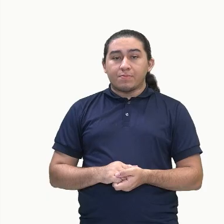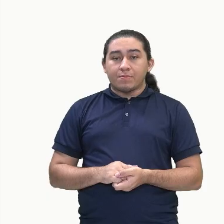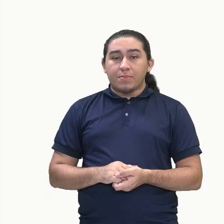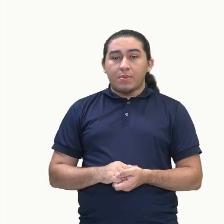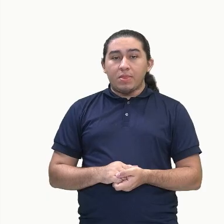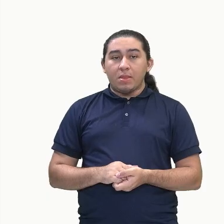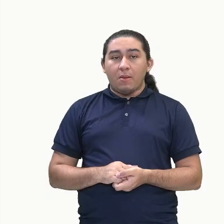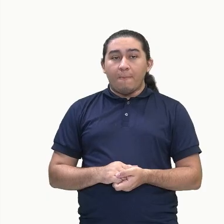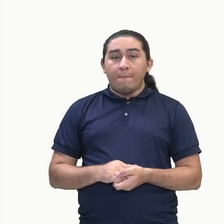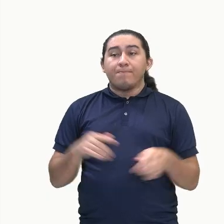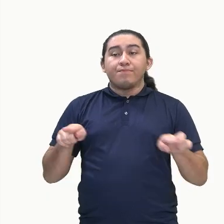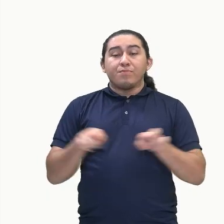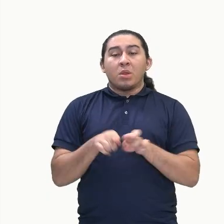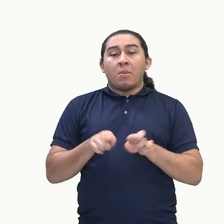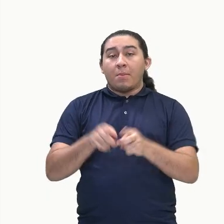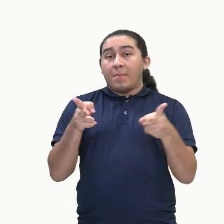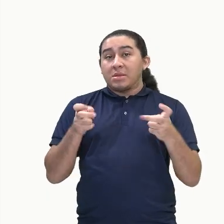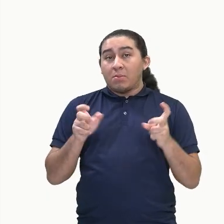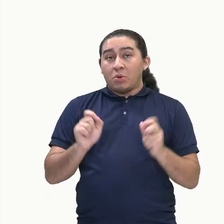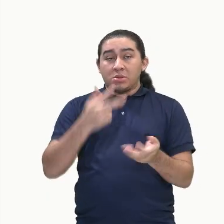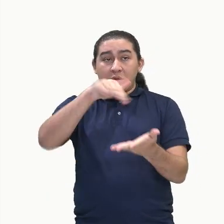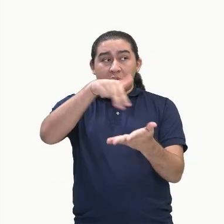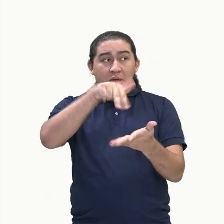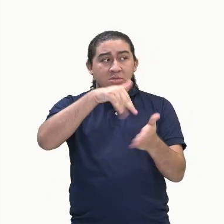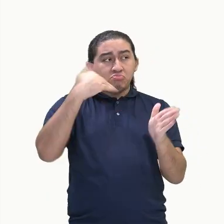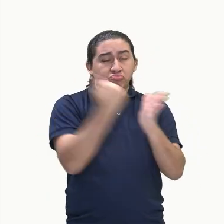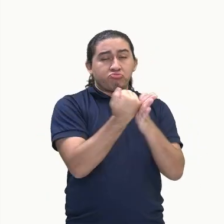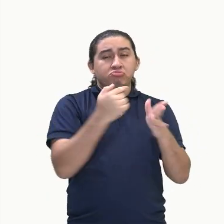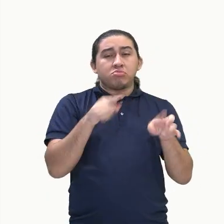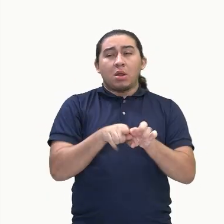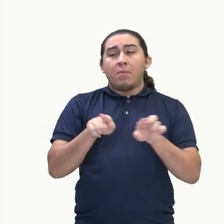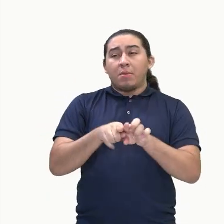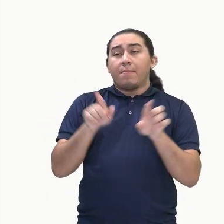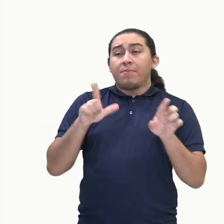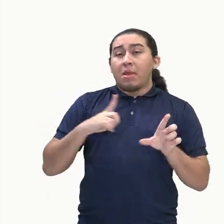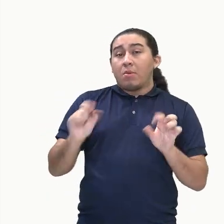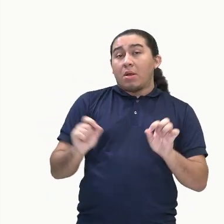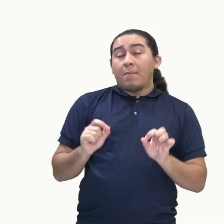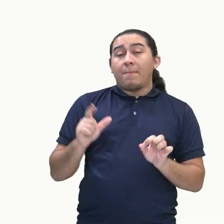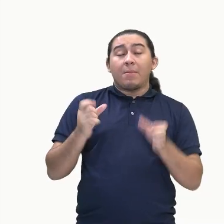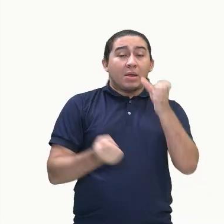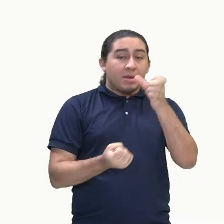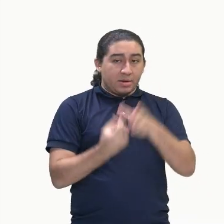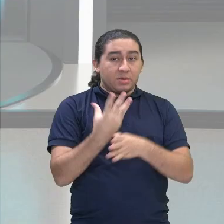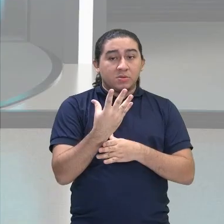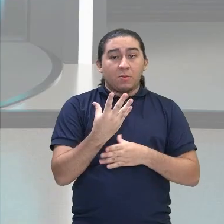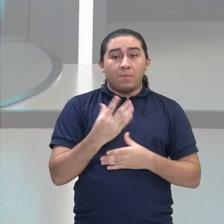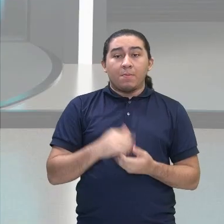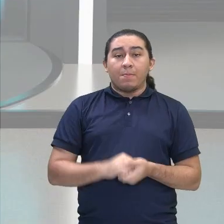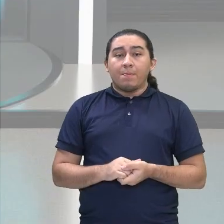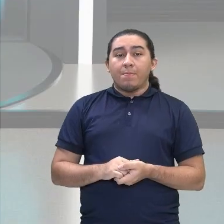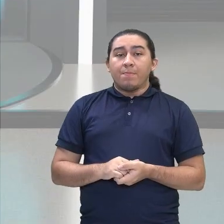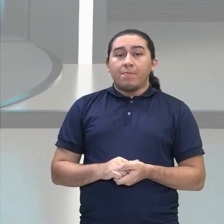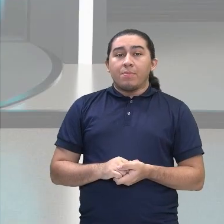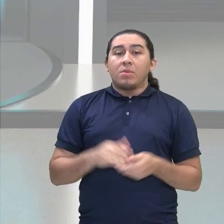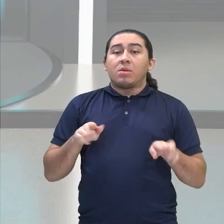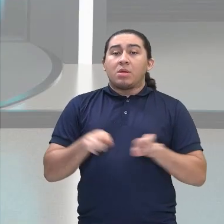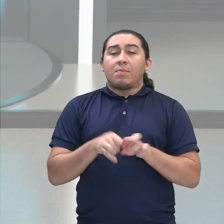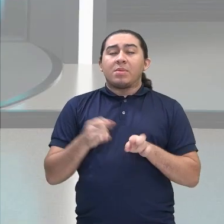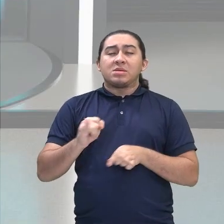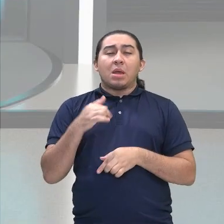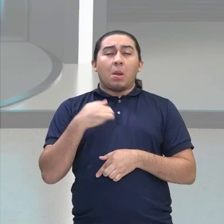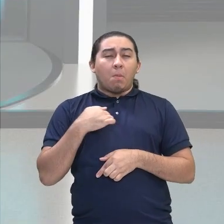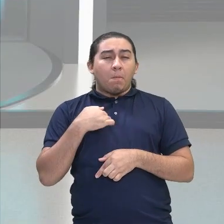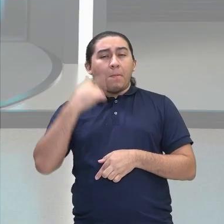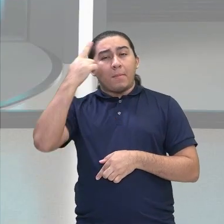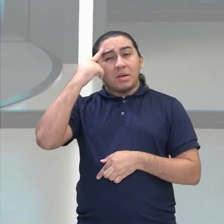que para essa coreografia eu vou estar trazendo uma criação. E assim, quando falamos dessa